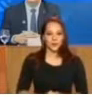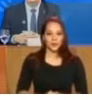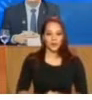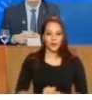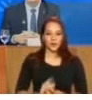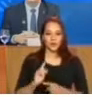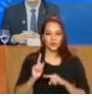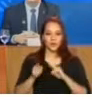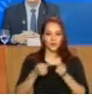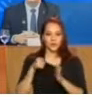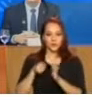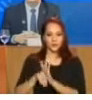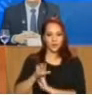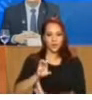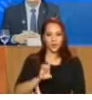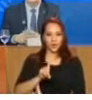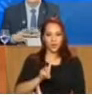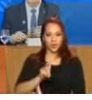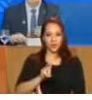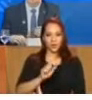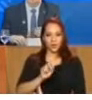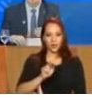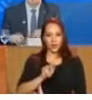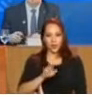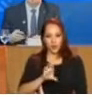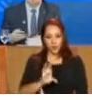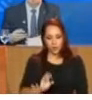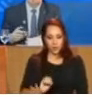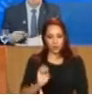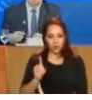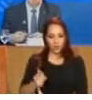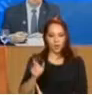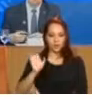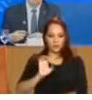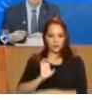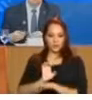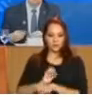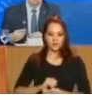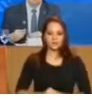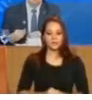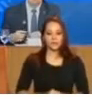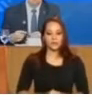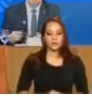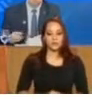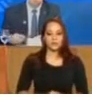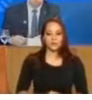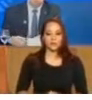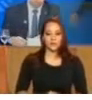Próxima pergunta, Eduardo Rodrigues, Agência Estado.